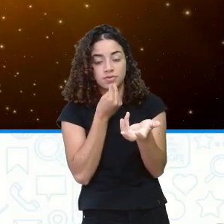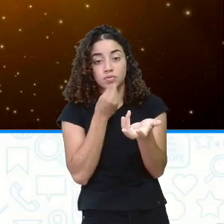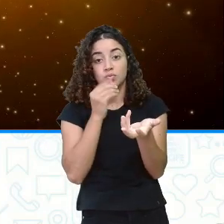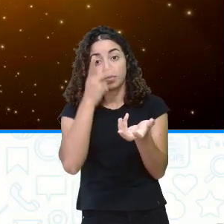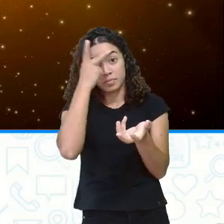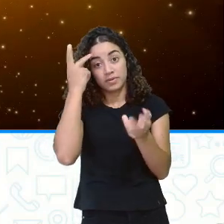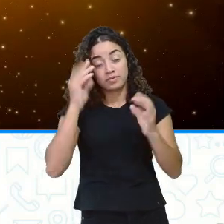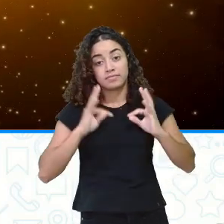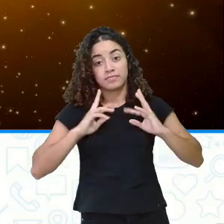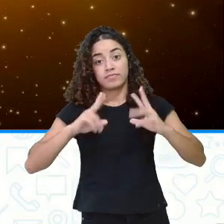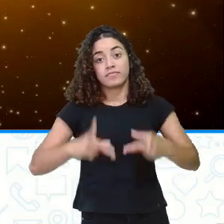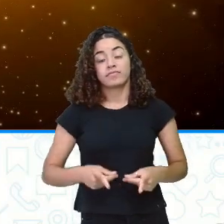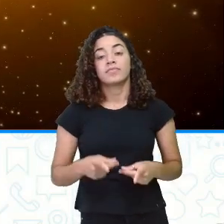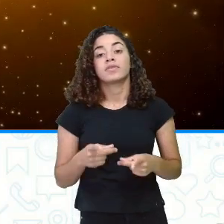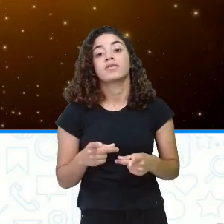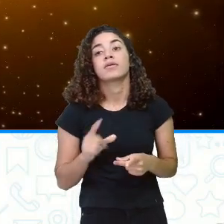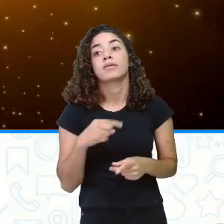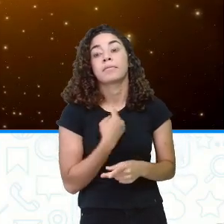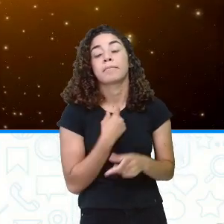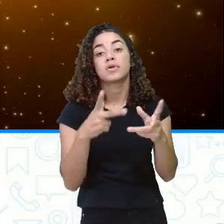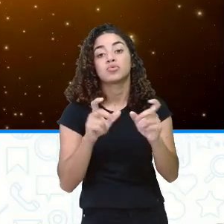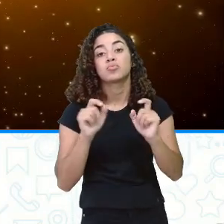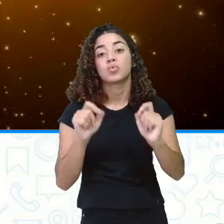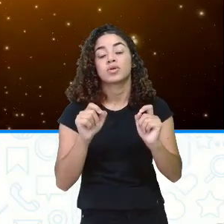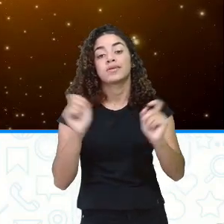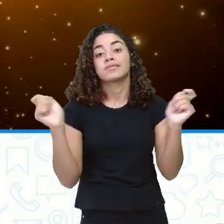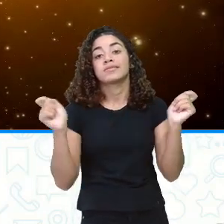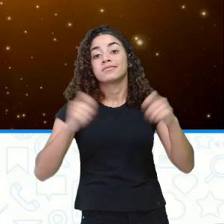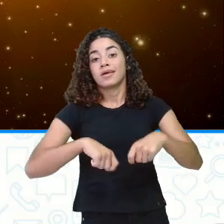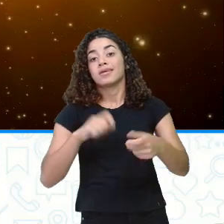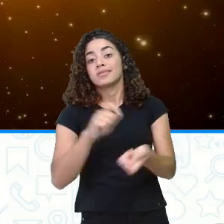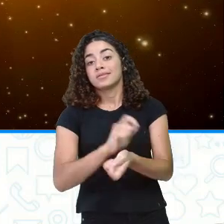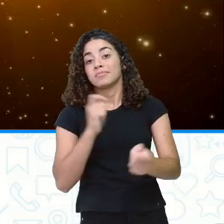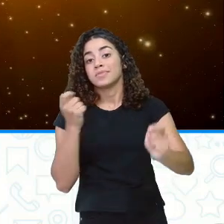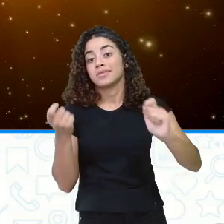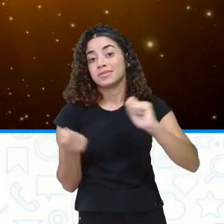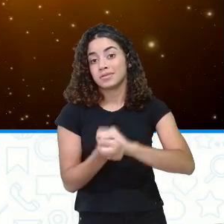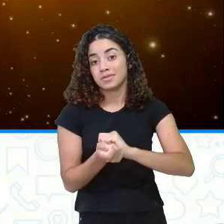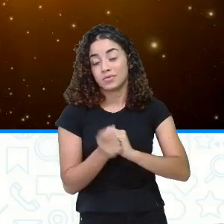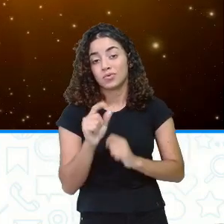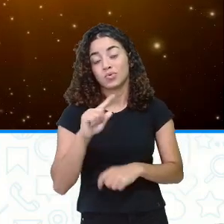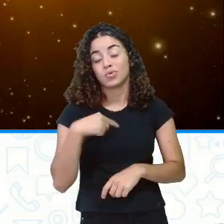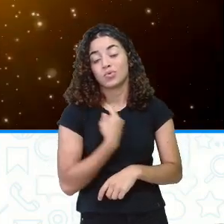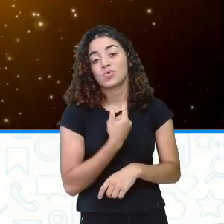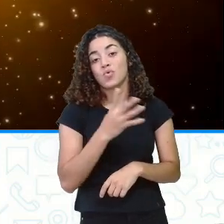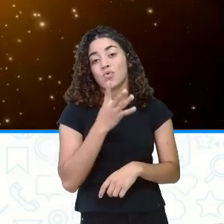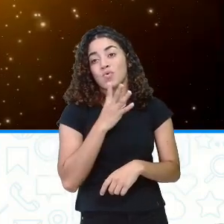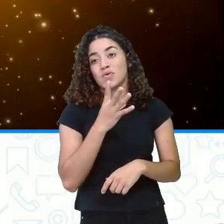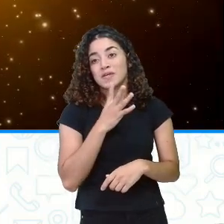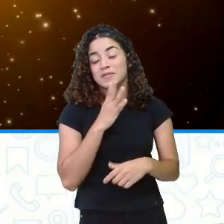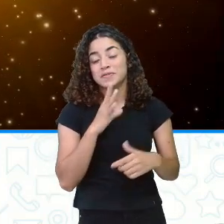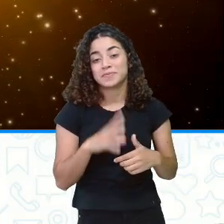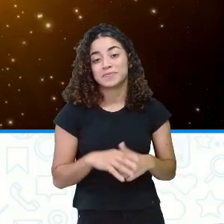eles perceberam que tivemos que adaptar o que a gente conhece.